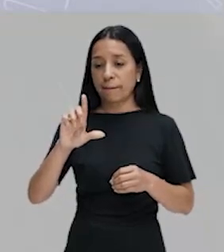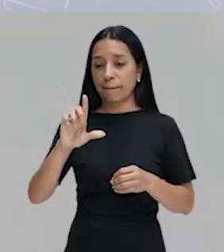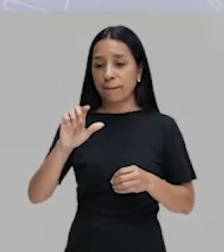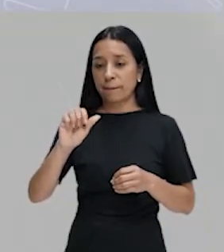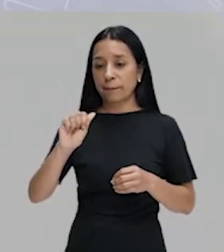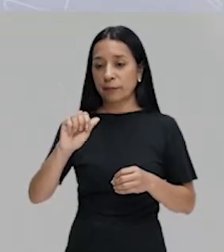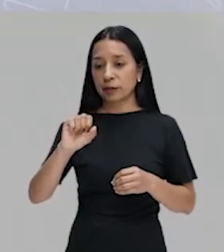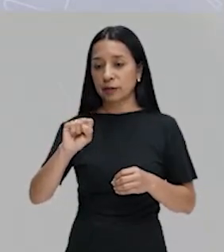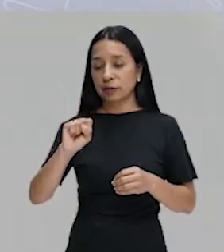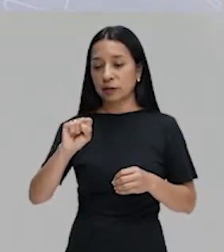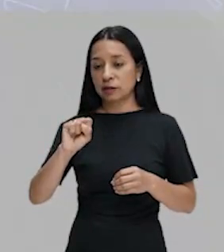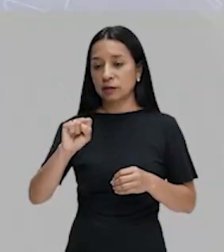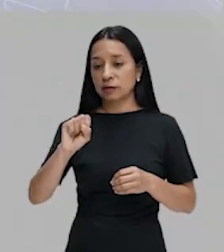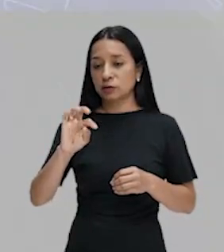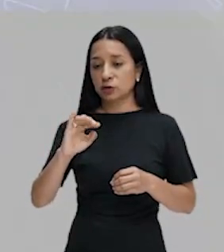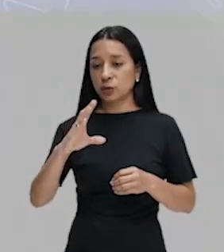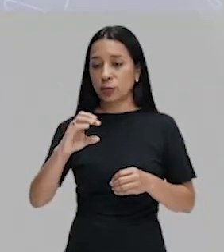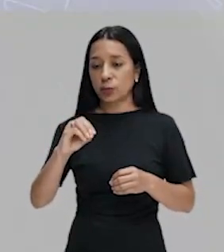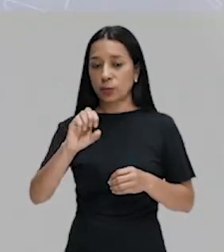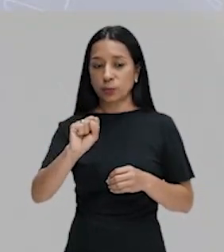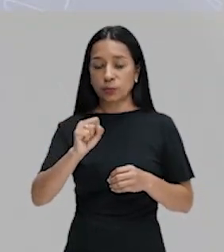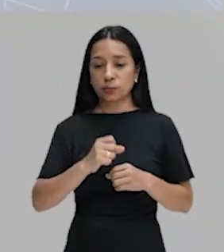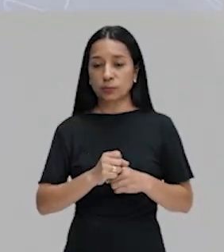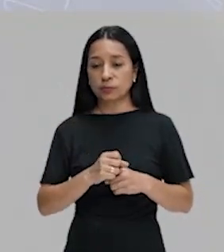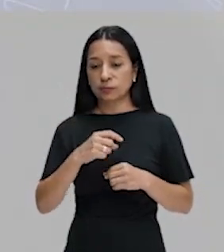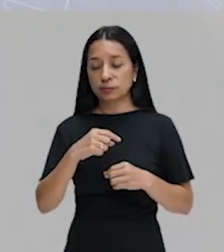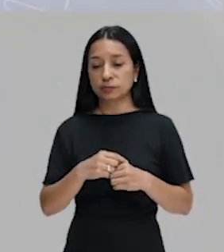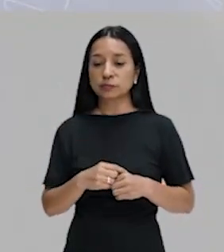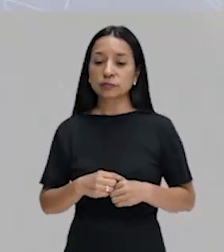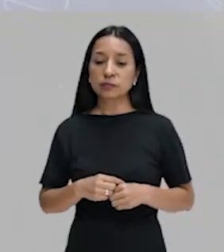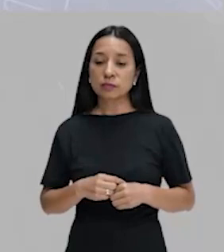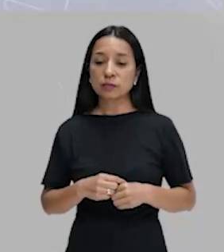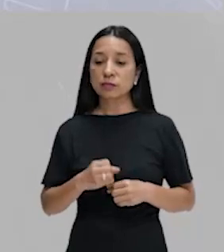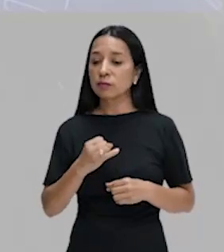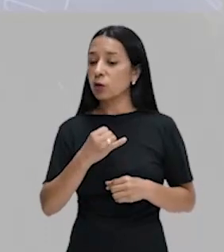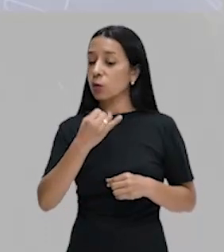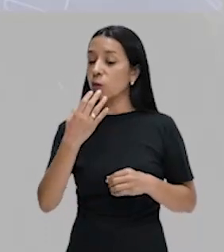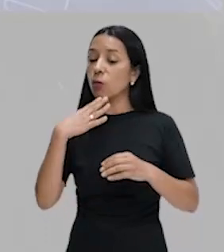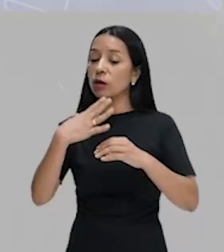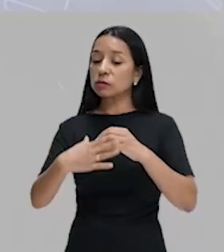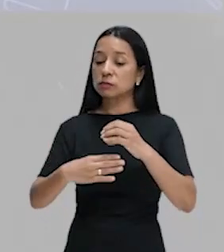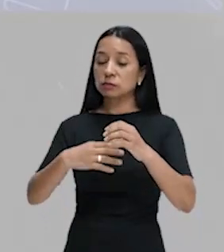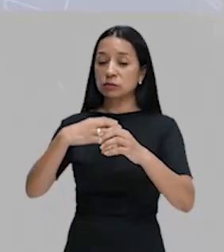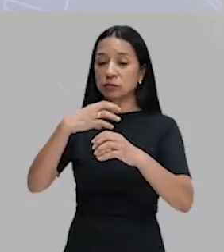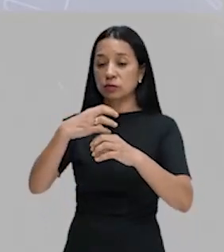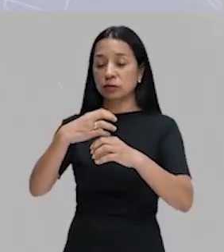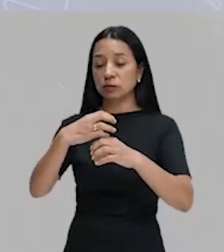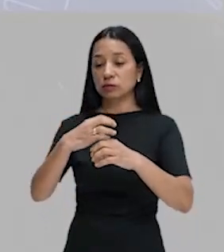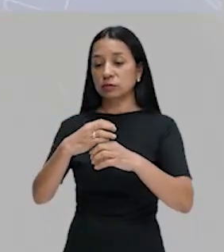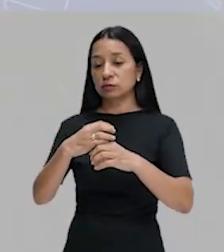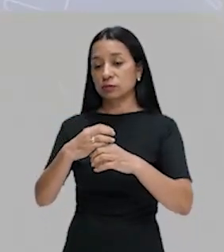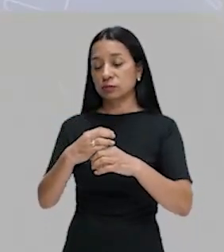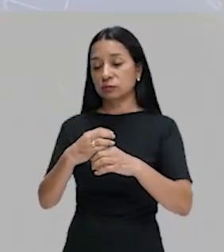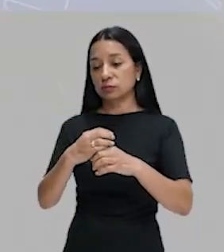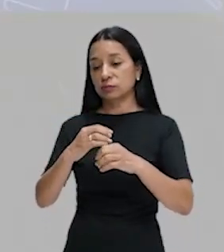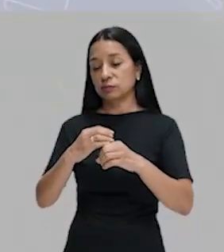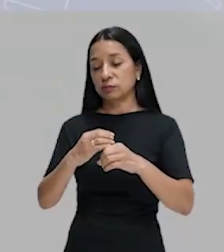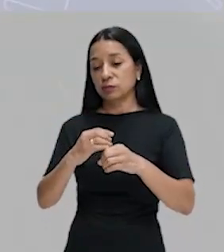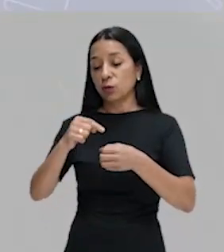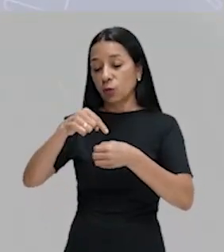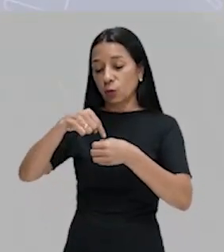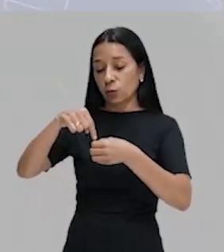dois folhetos, certo? Quais são esses folhetos? No embrião, o folheto que fica na parte